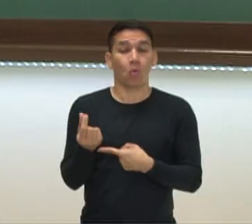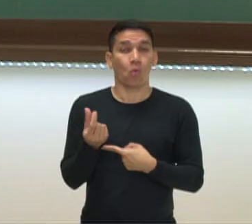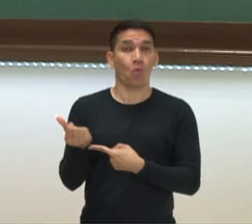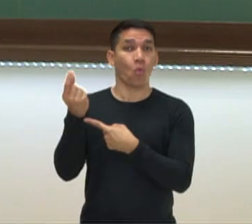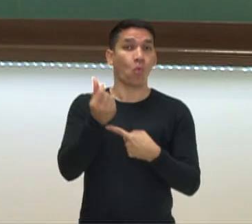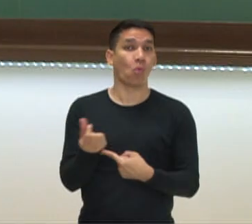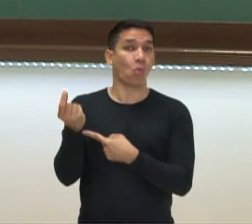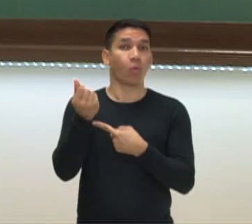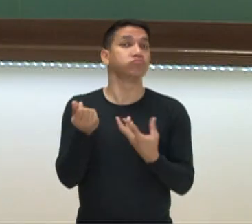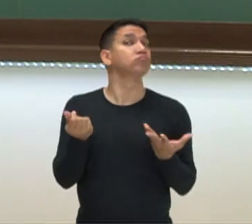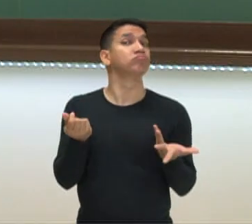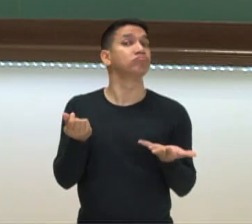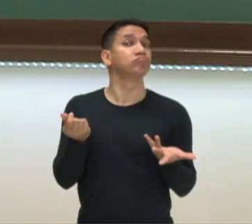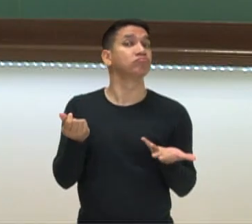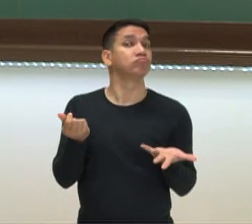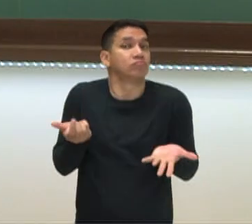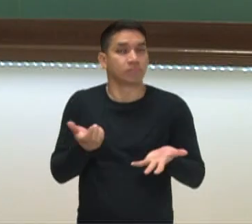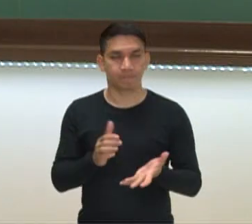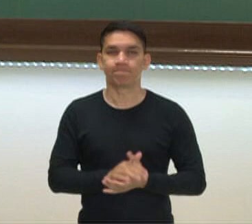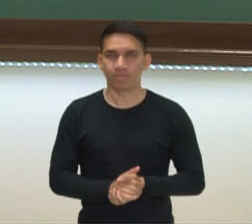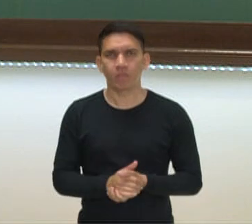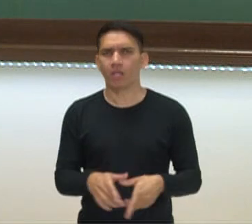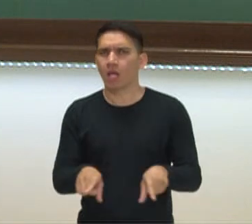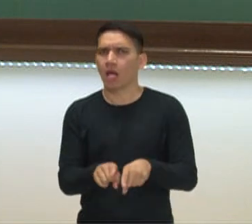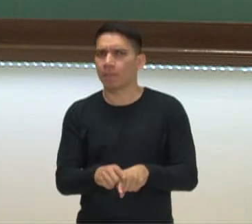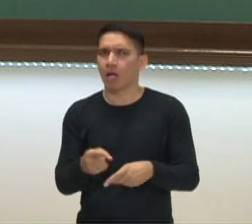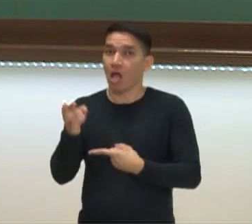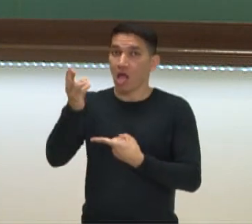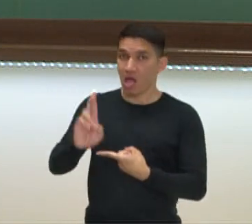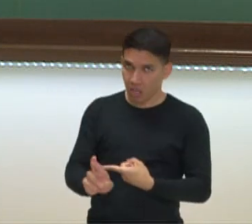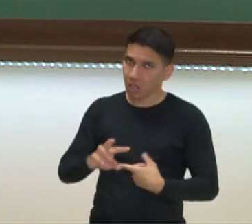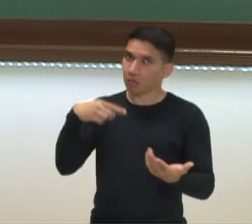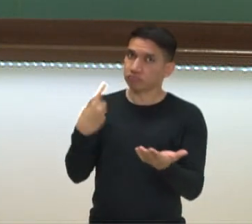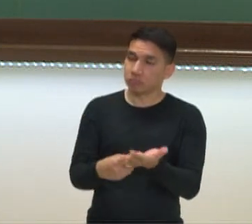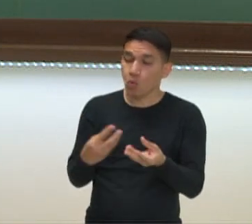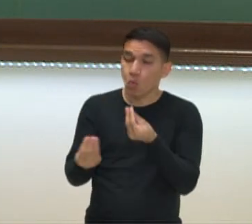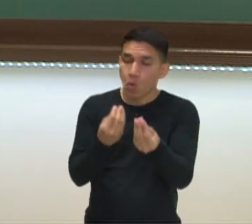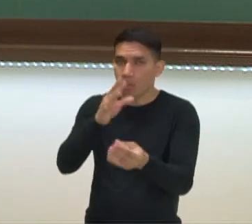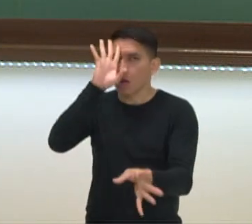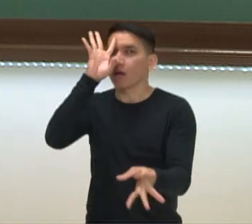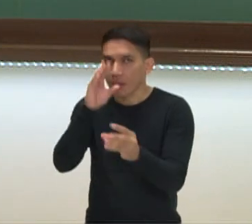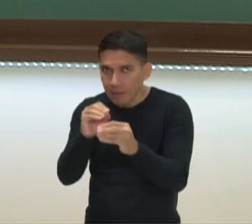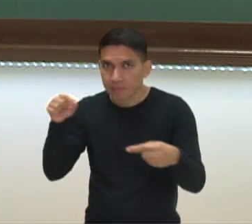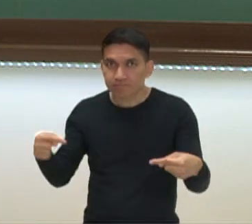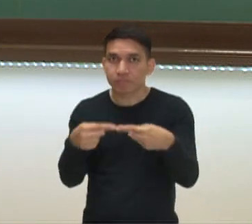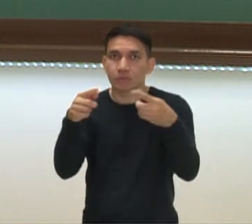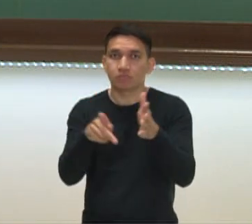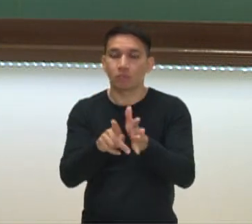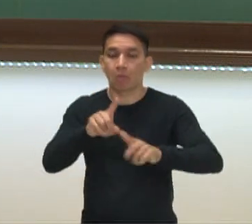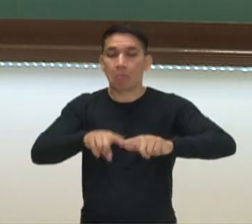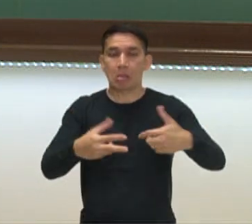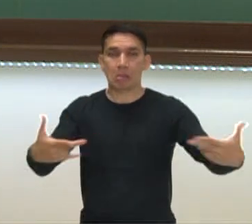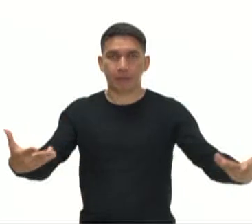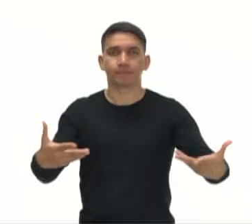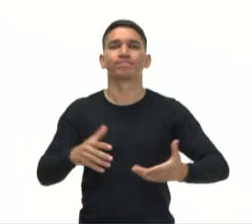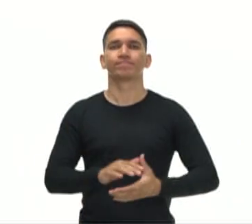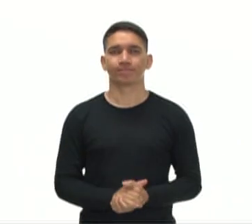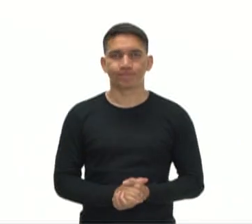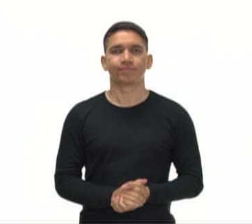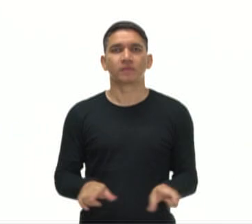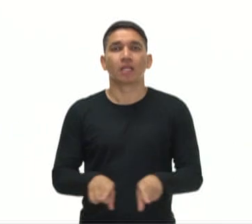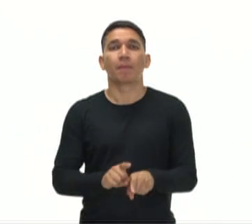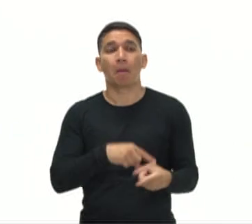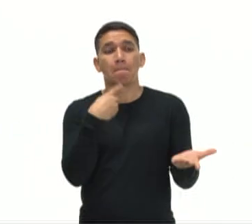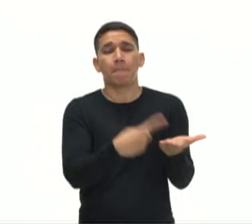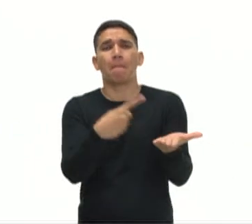em custos financeiros, né? Em reais, eu digo, são os custos, né? Do consumo do aparelho. E as